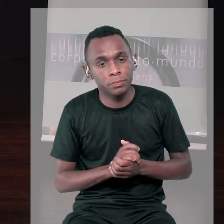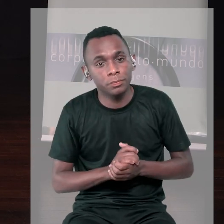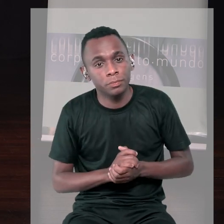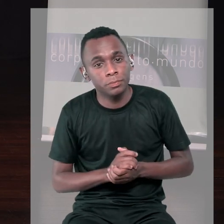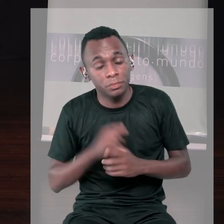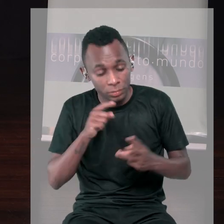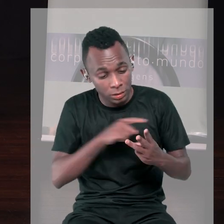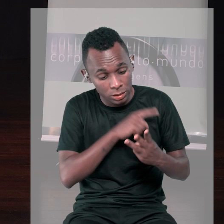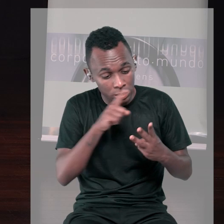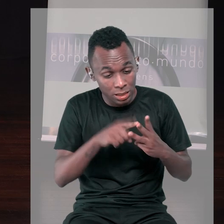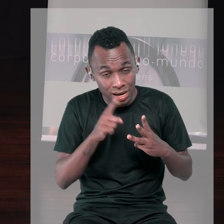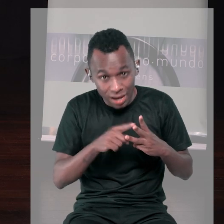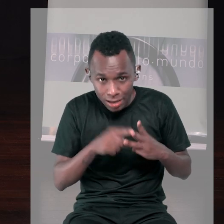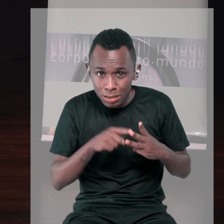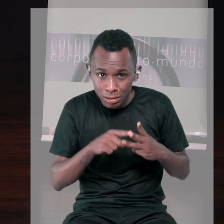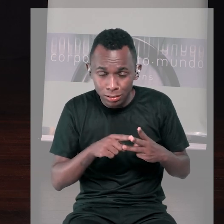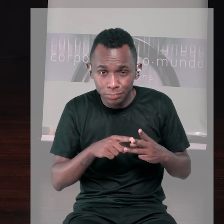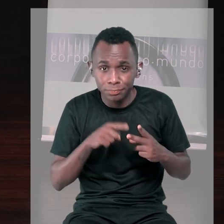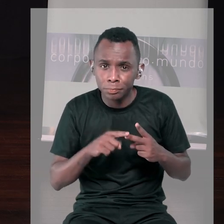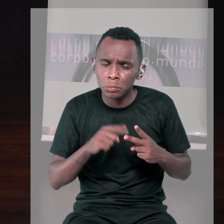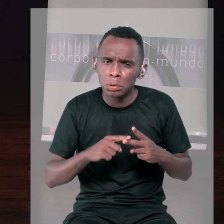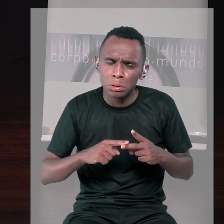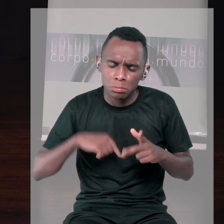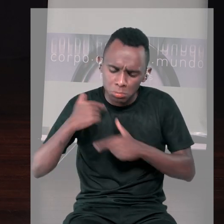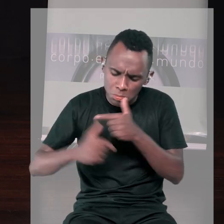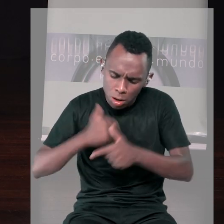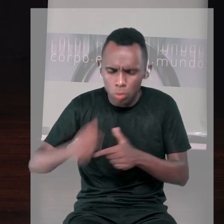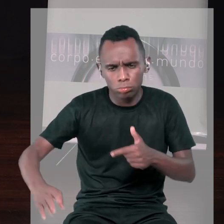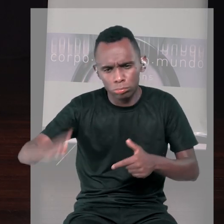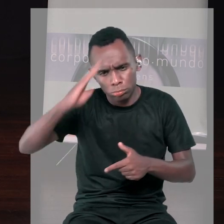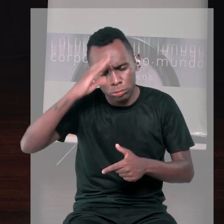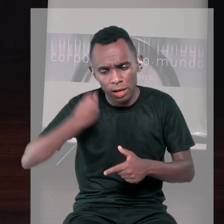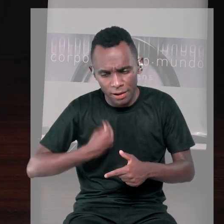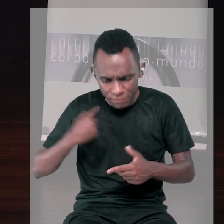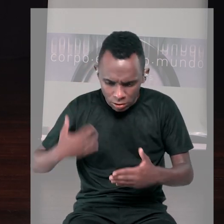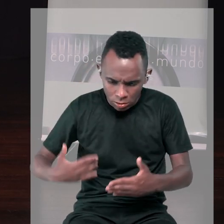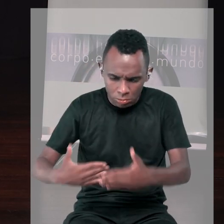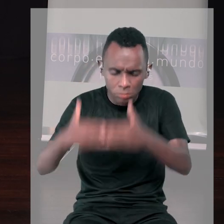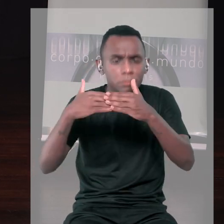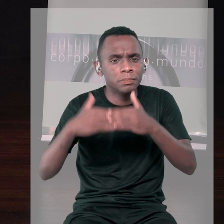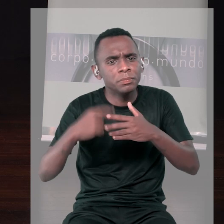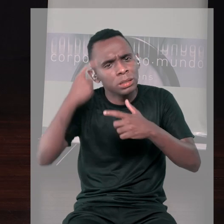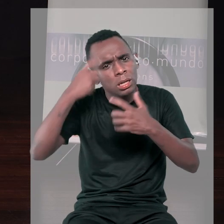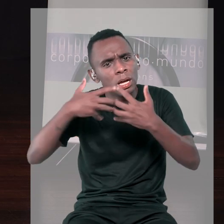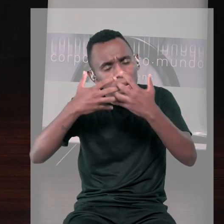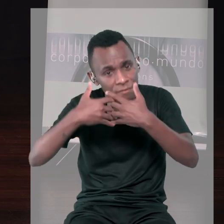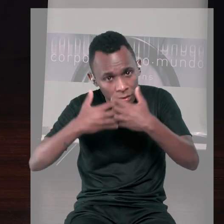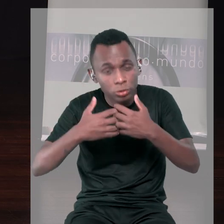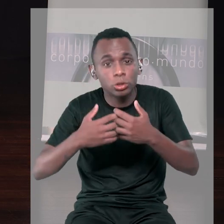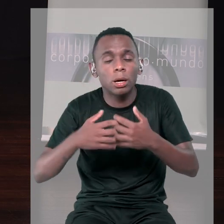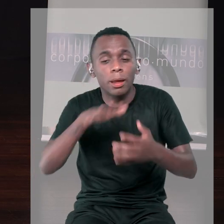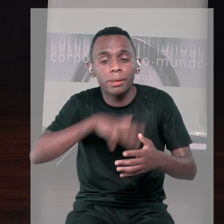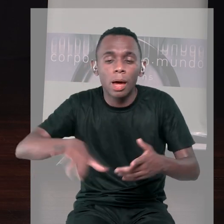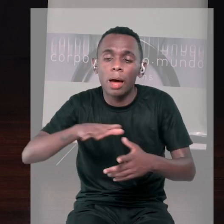ser, esse que foi um militar a vida inteira, provavelmente, né, um dos grandes, imensos pensadores justamente de uma filosofia da